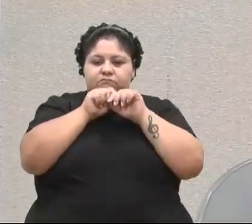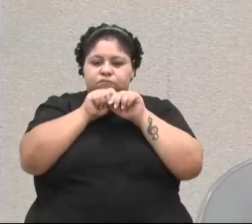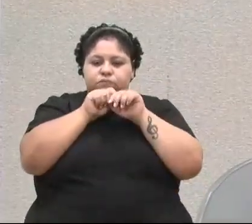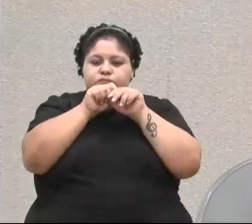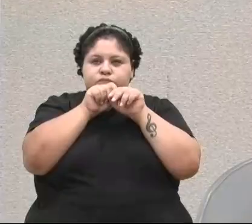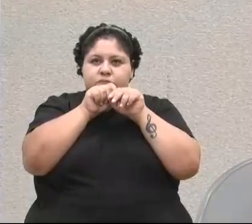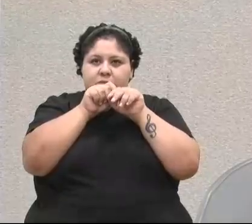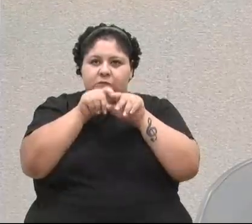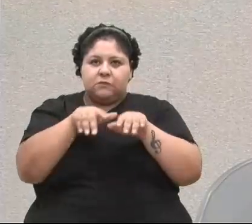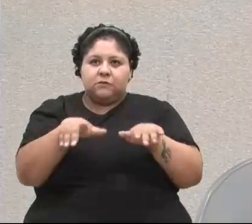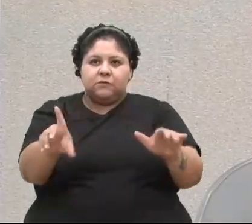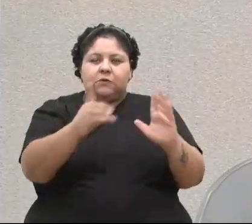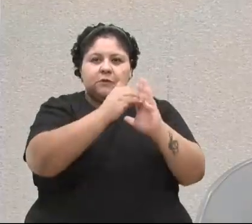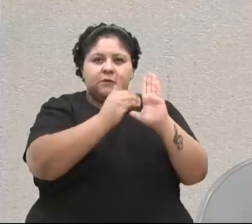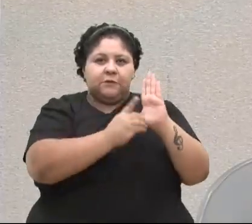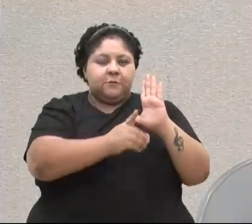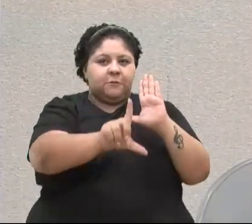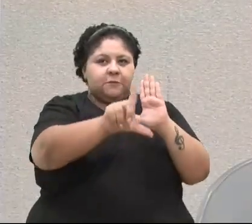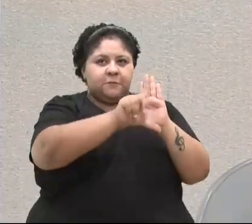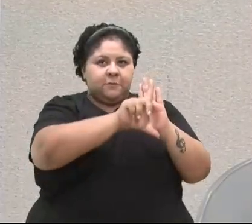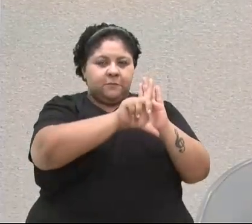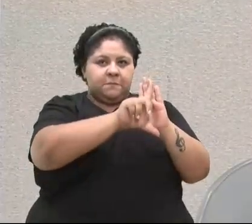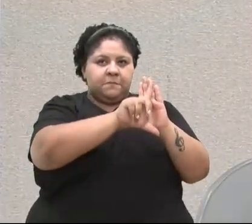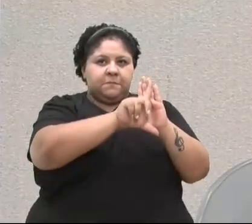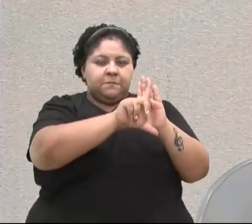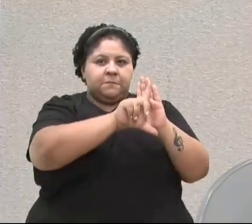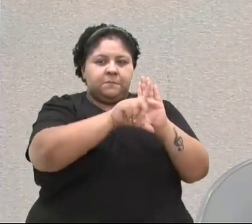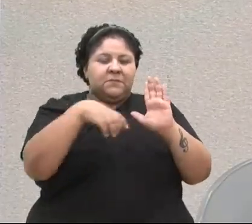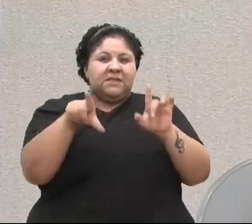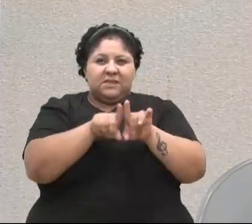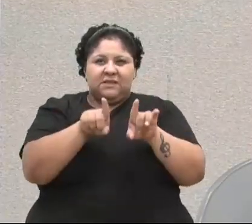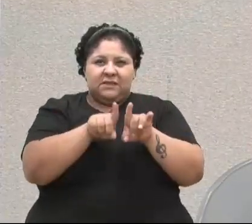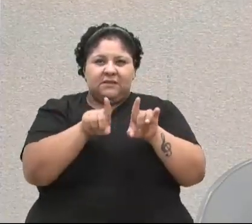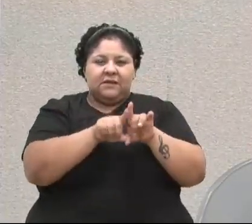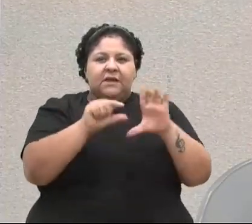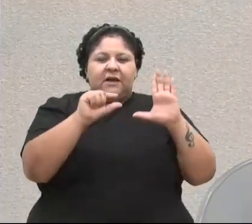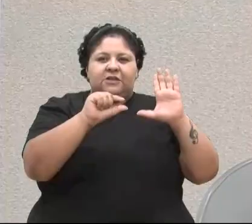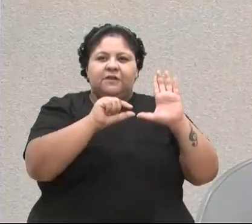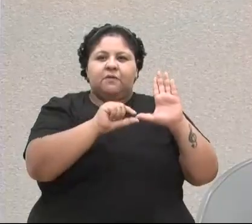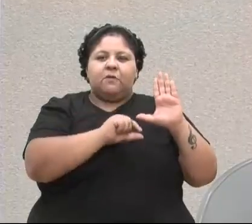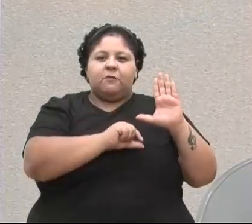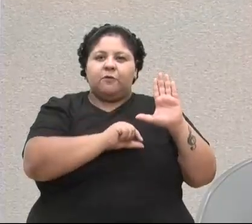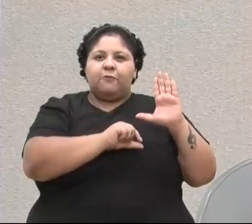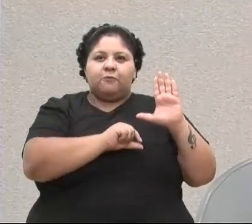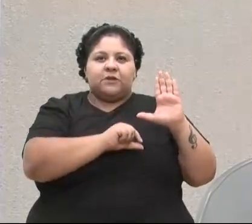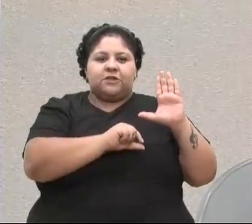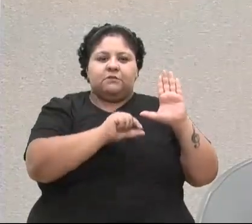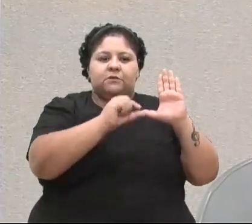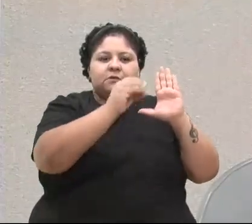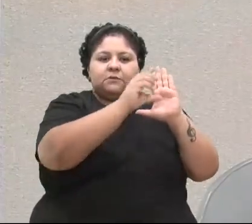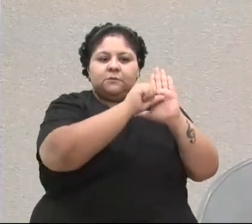de decreto legislativo. Ainda nesse sentido, o artigo 142, parágrafo 2º,